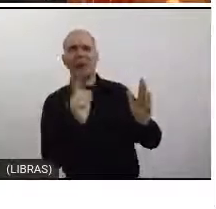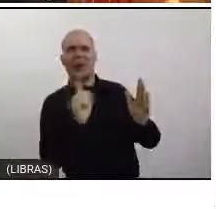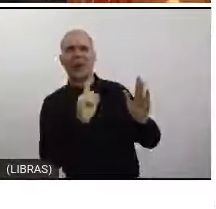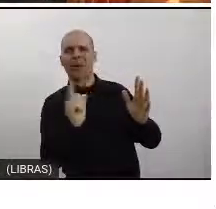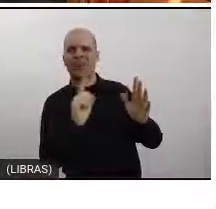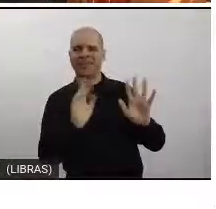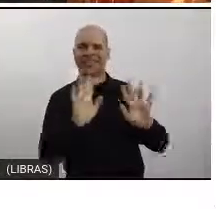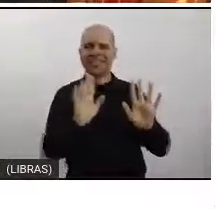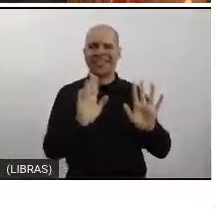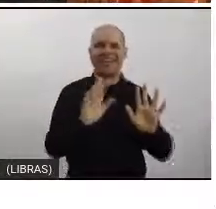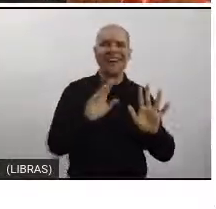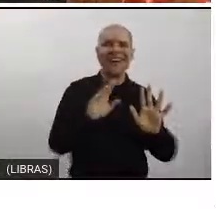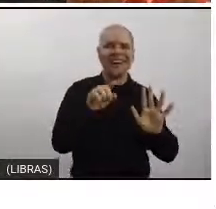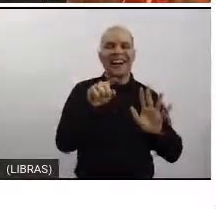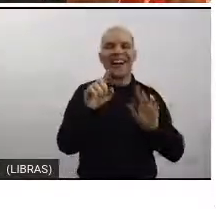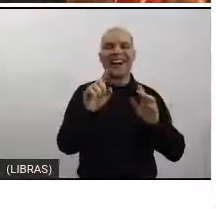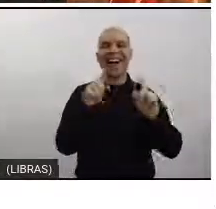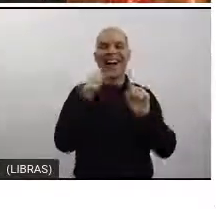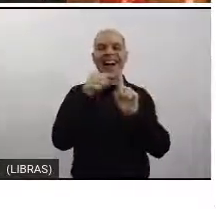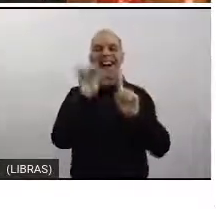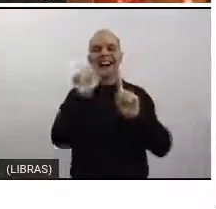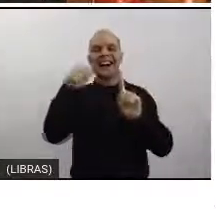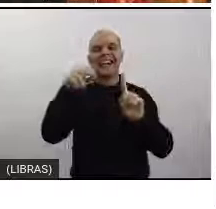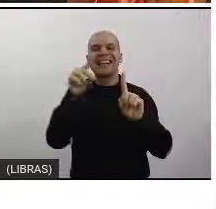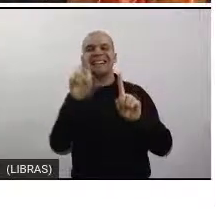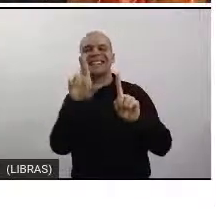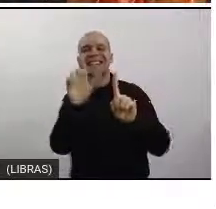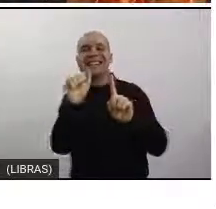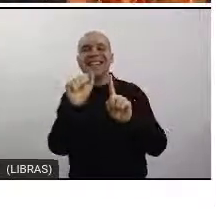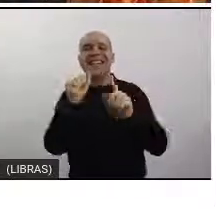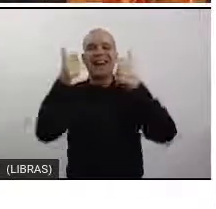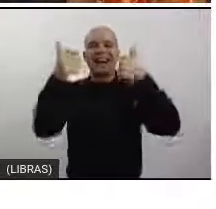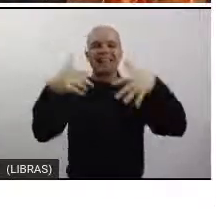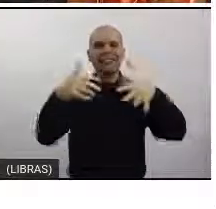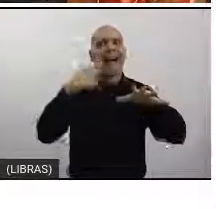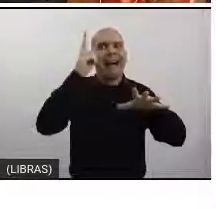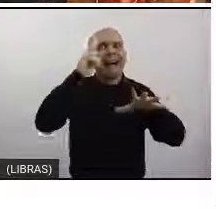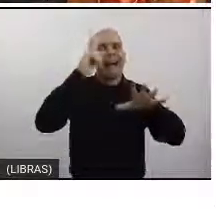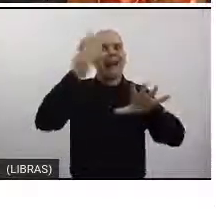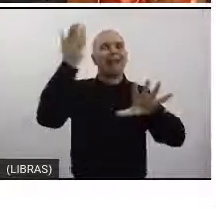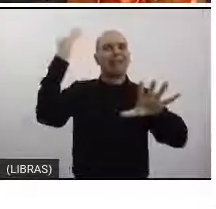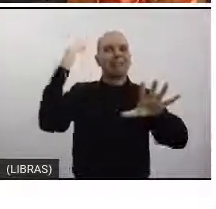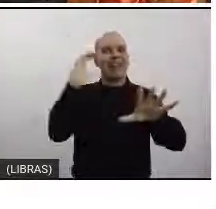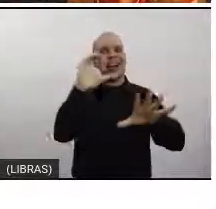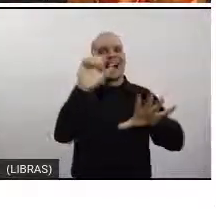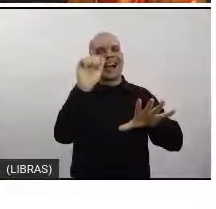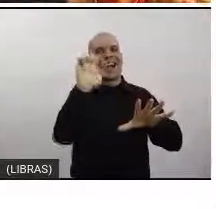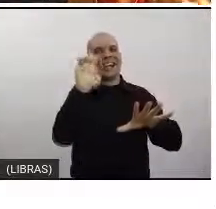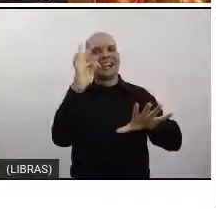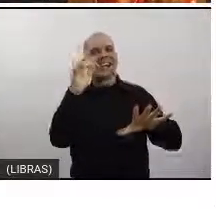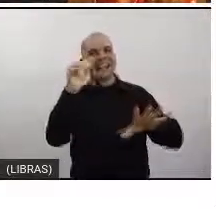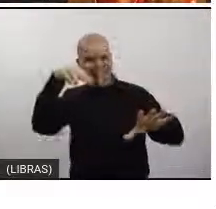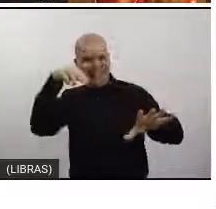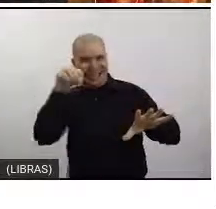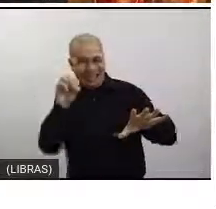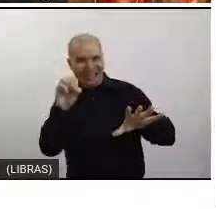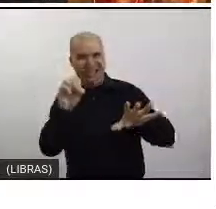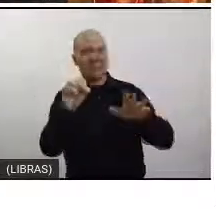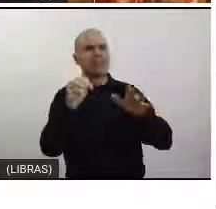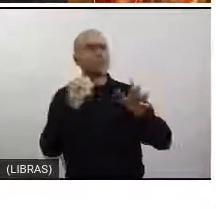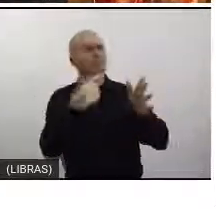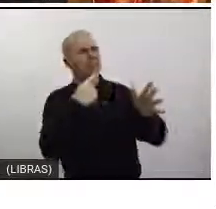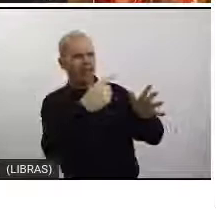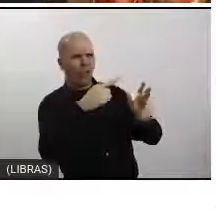o Caetano Veloso abrindo, novinho, falando, dupla especializada são vocês? Que era a gente que estava